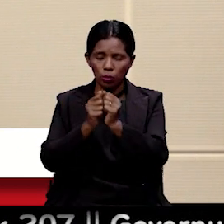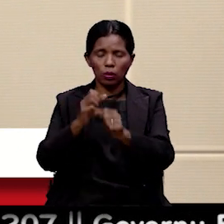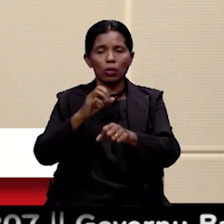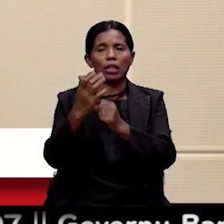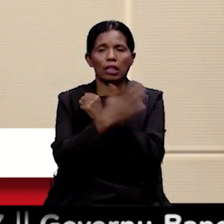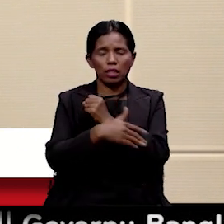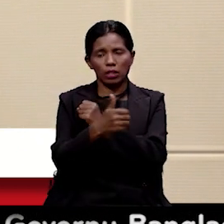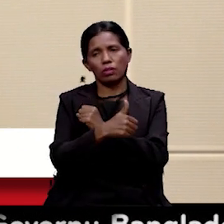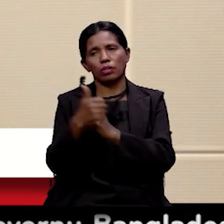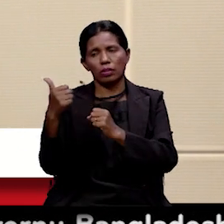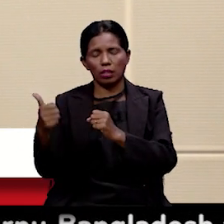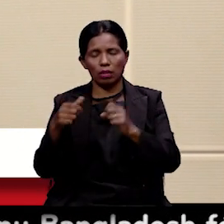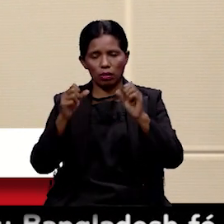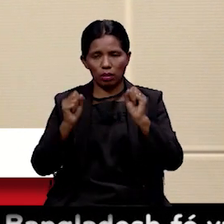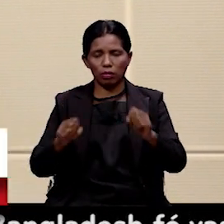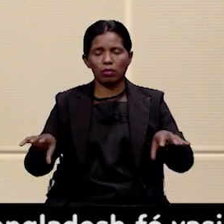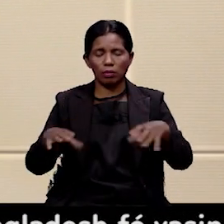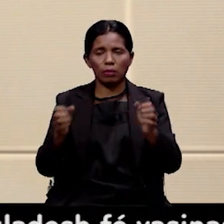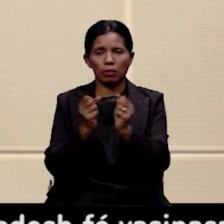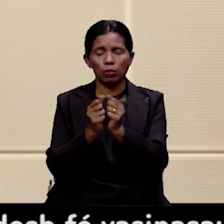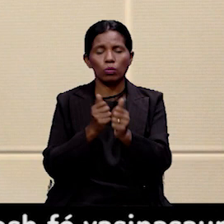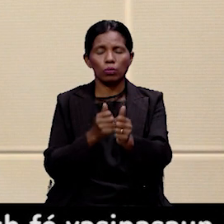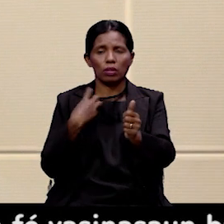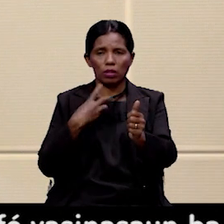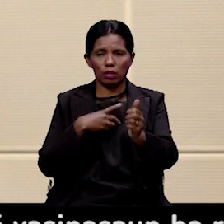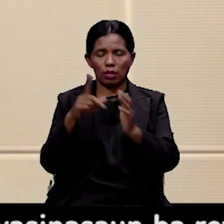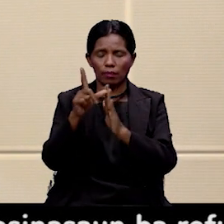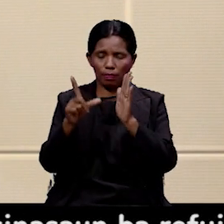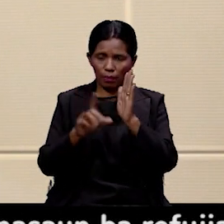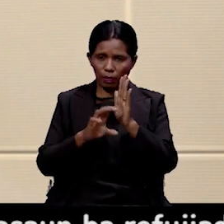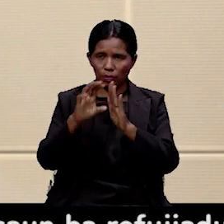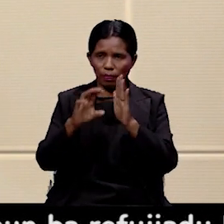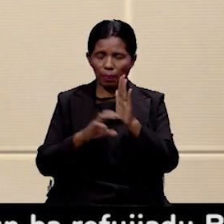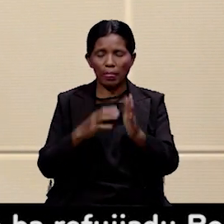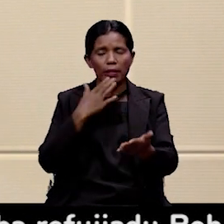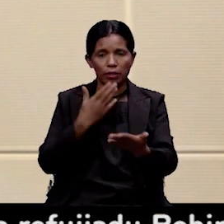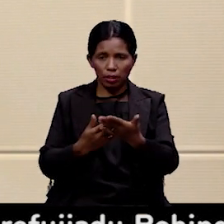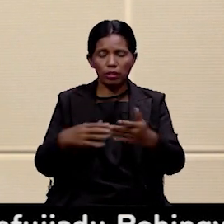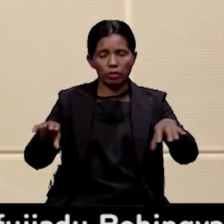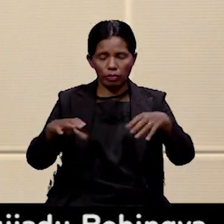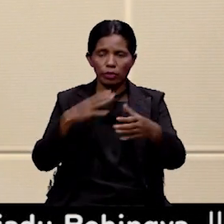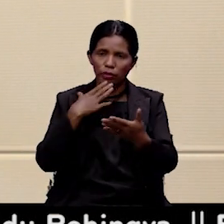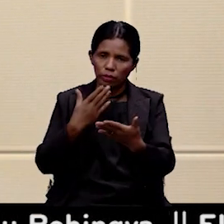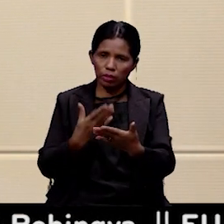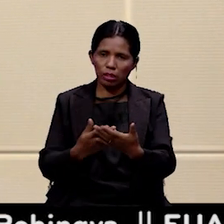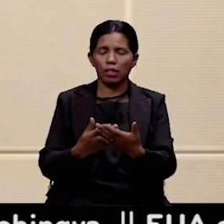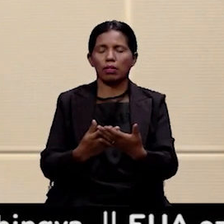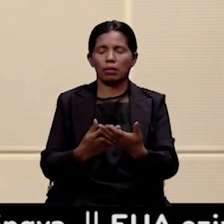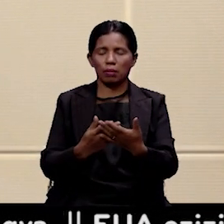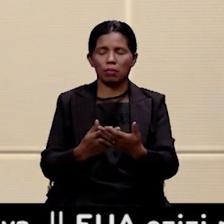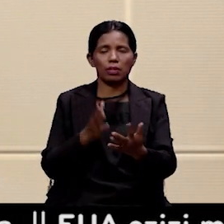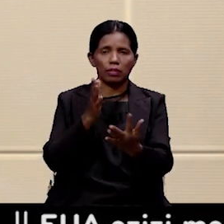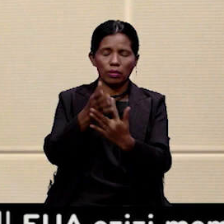estiver em conformidade com a Constituição. Assim, desejo-vos bom trabalho e os maiores sucessos na vossa